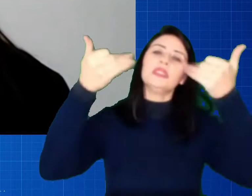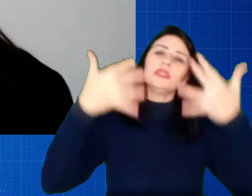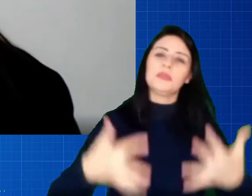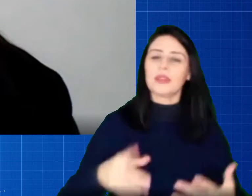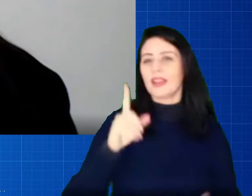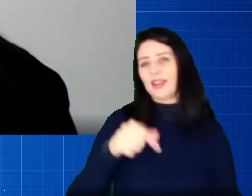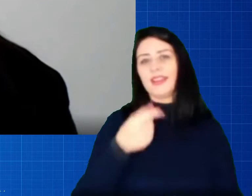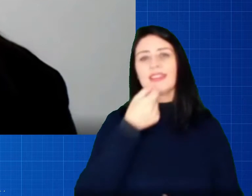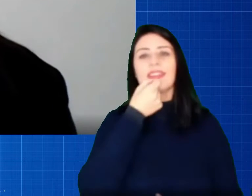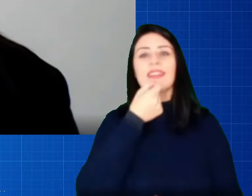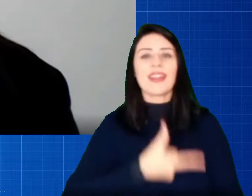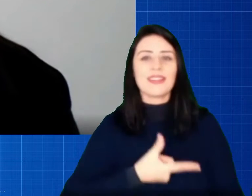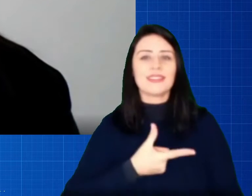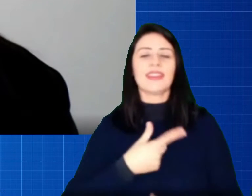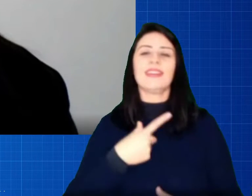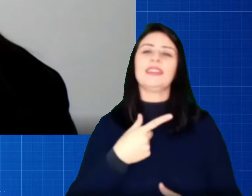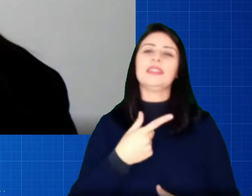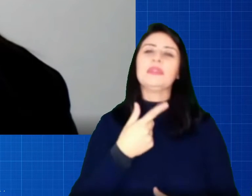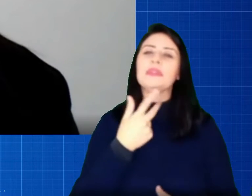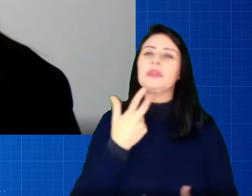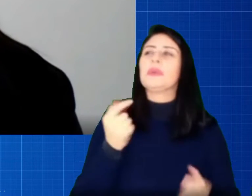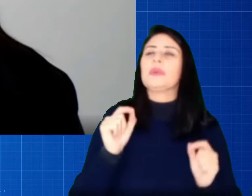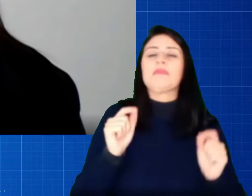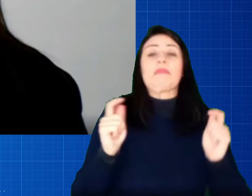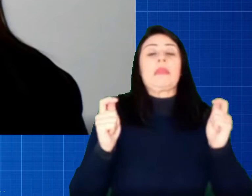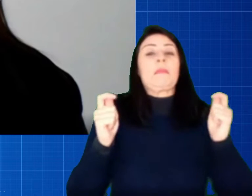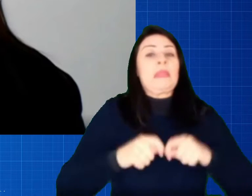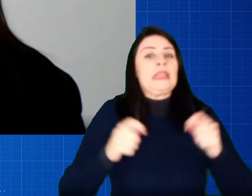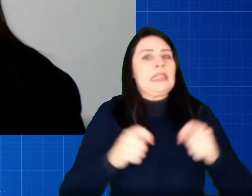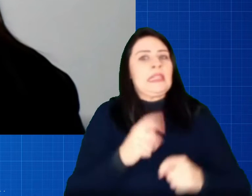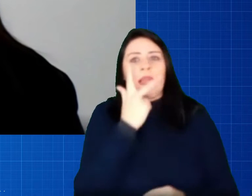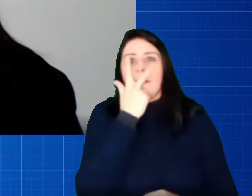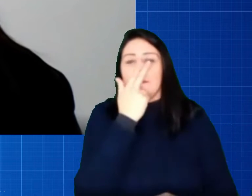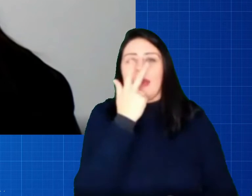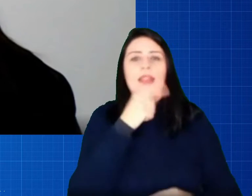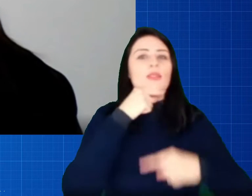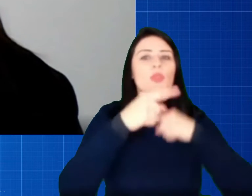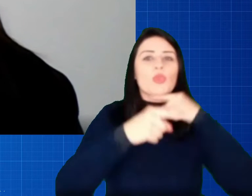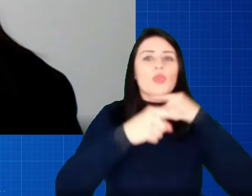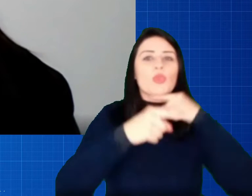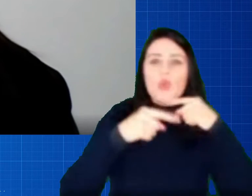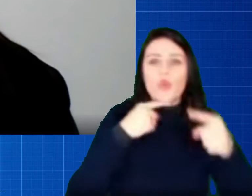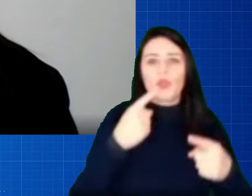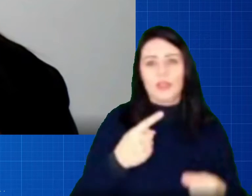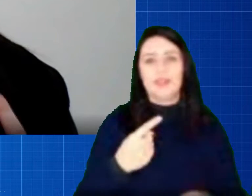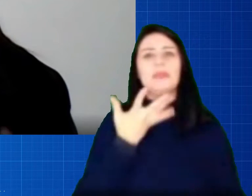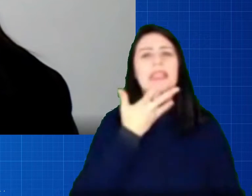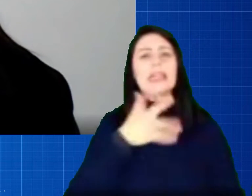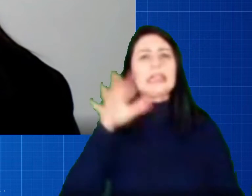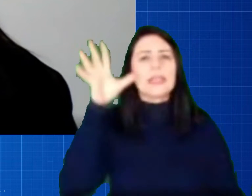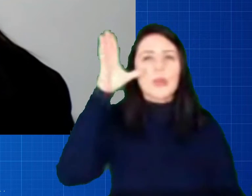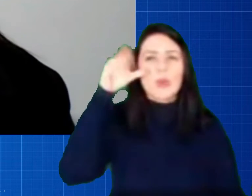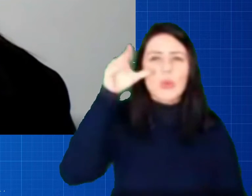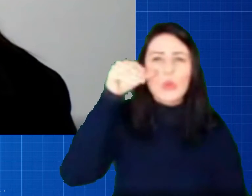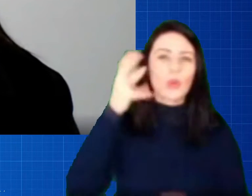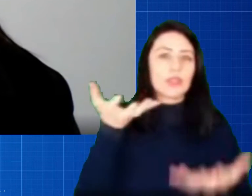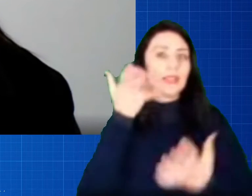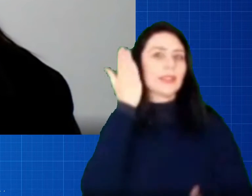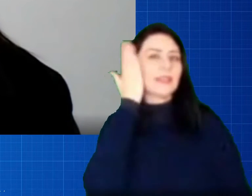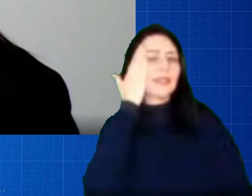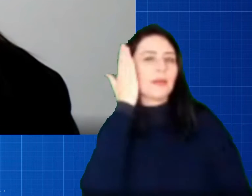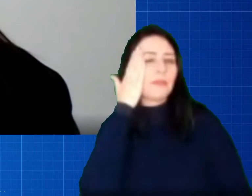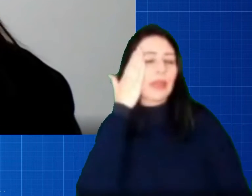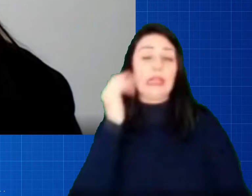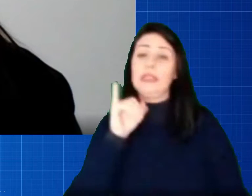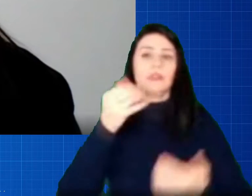comentaram, é muito engraçado essa necessidade né, assim, dessas dúvidas. As crianças são muito curiosas, elas querem